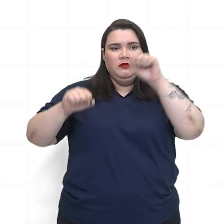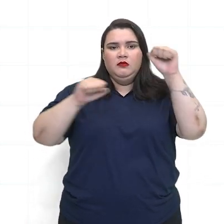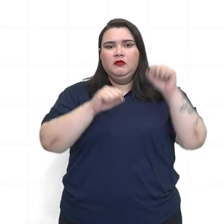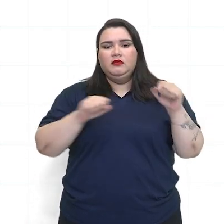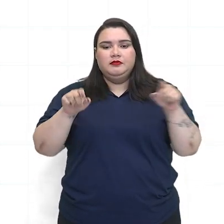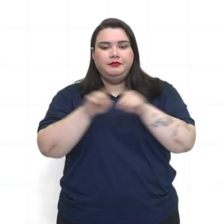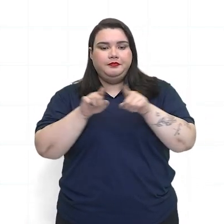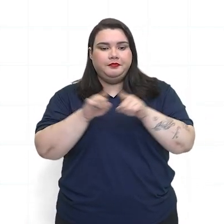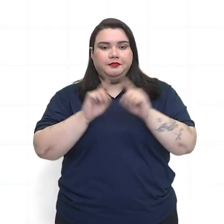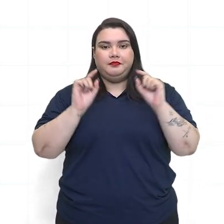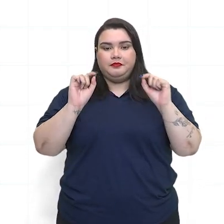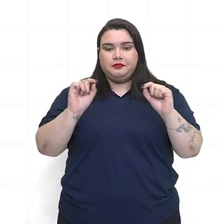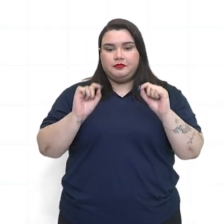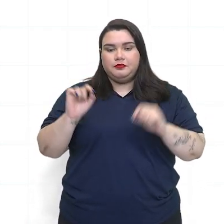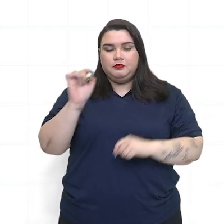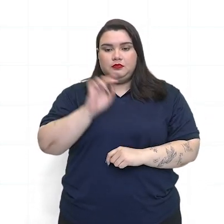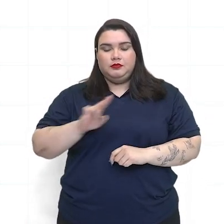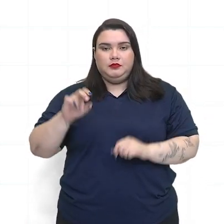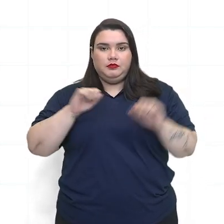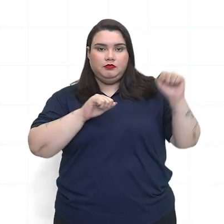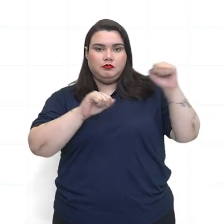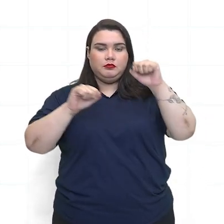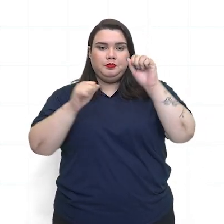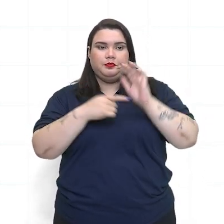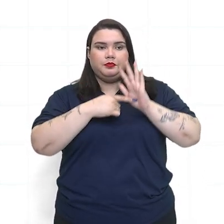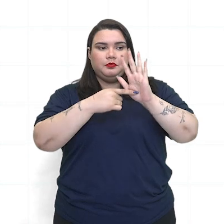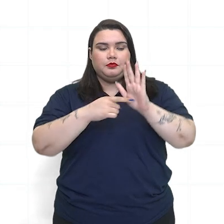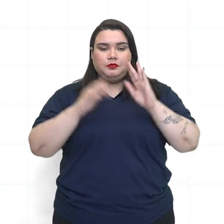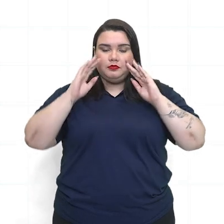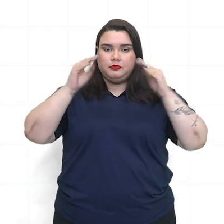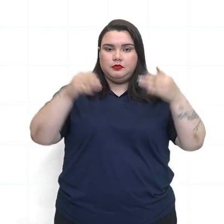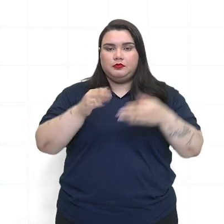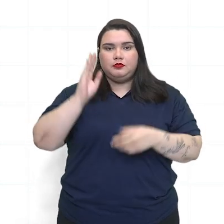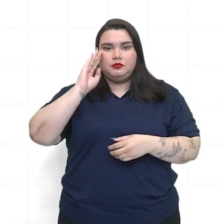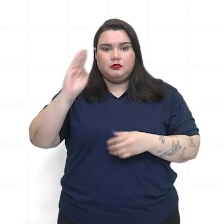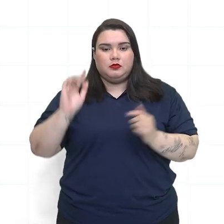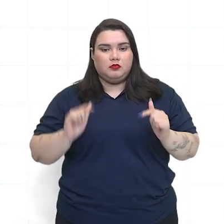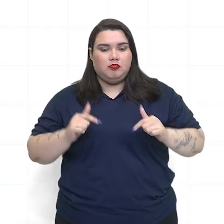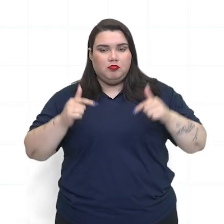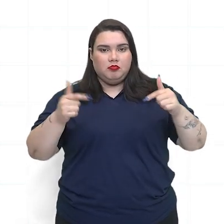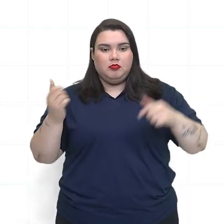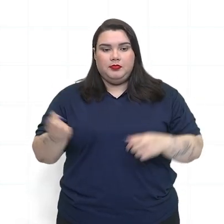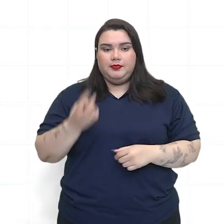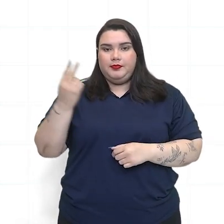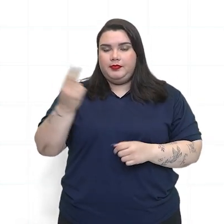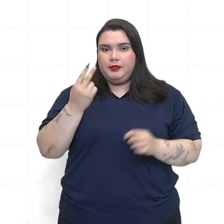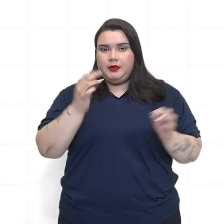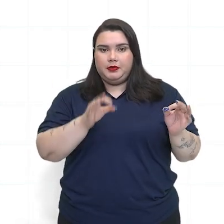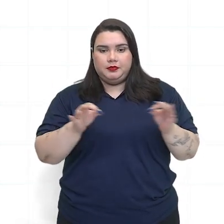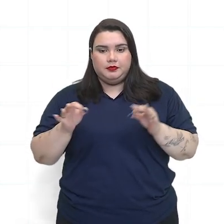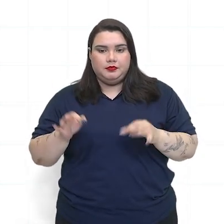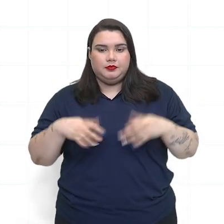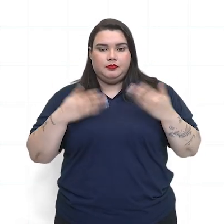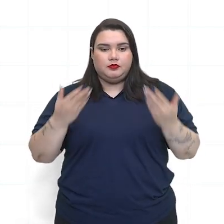histórias também o que acontece? Os heróis são destacados e suas ações são muito valorizadas. Ou seja, eles são elogiados